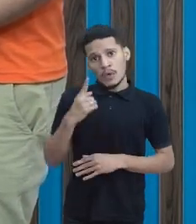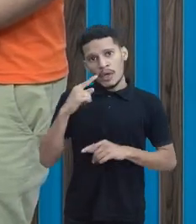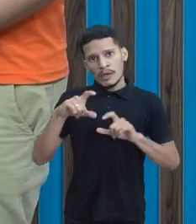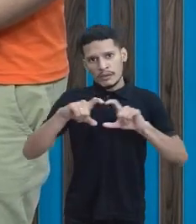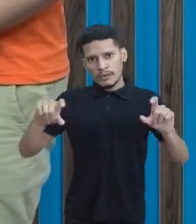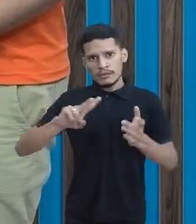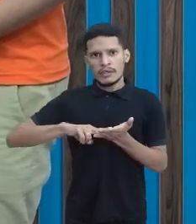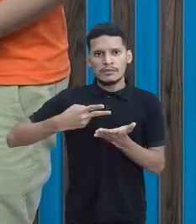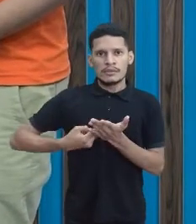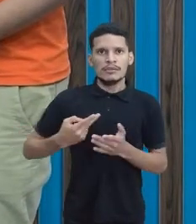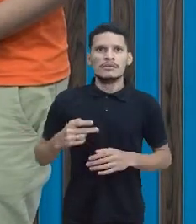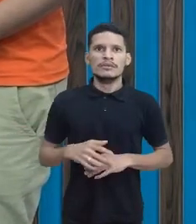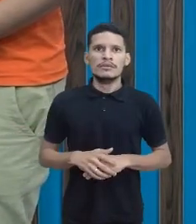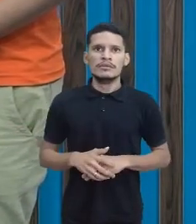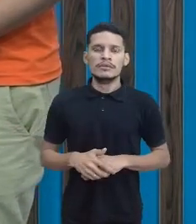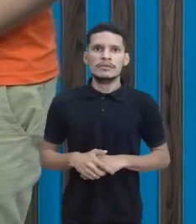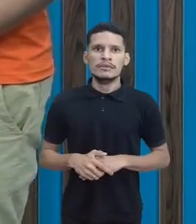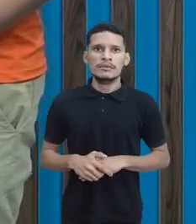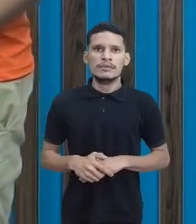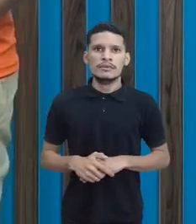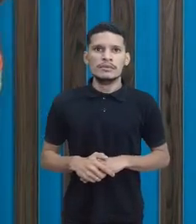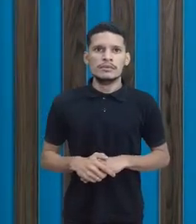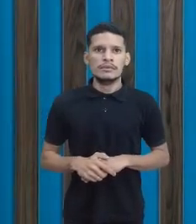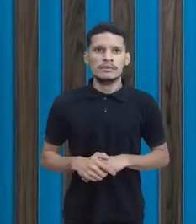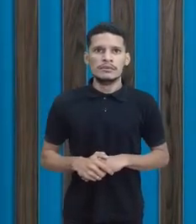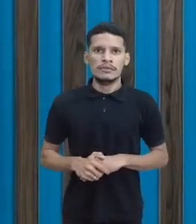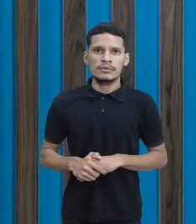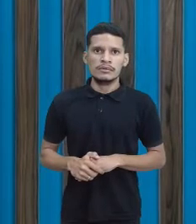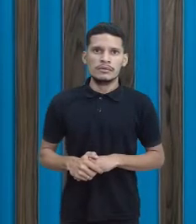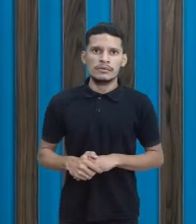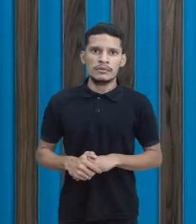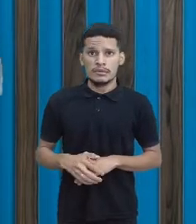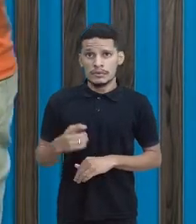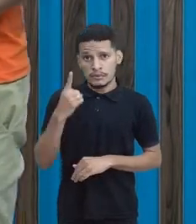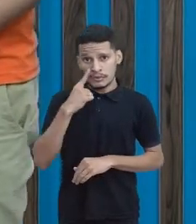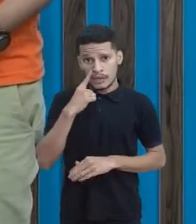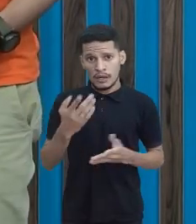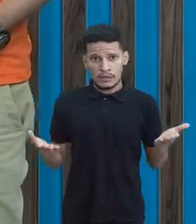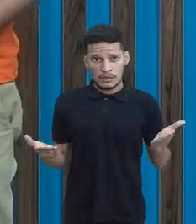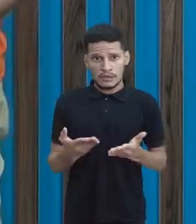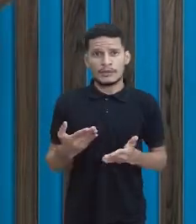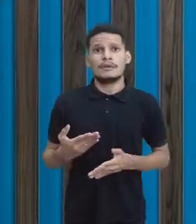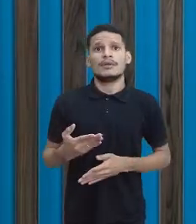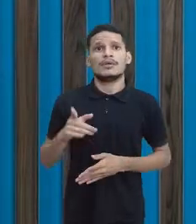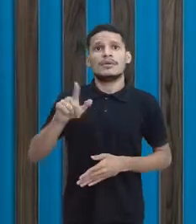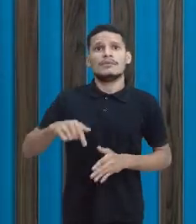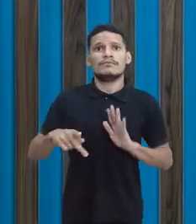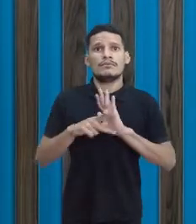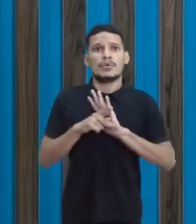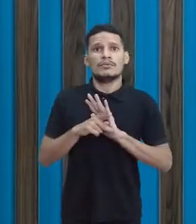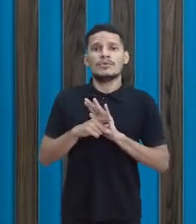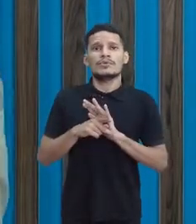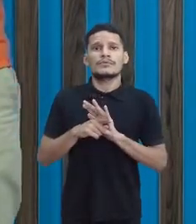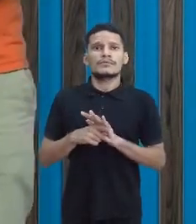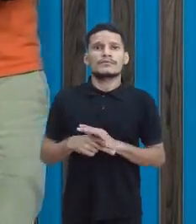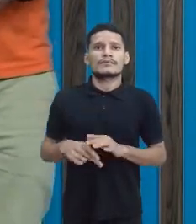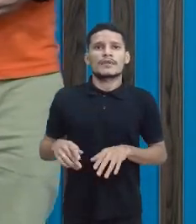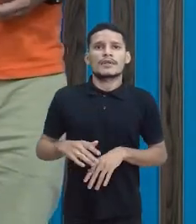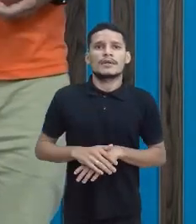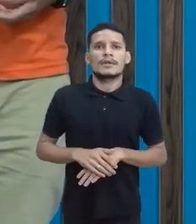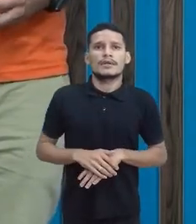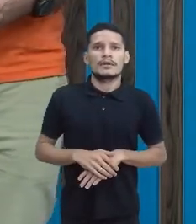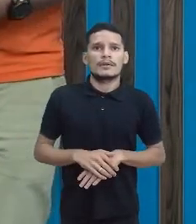Tradução. Seguindo, pessoal. O próximo aqui é o Past Perfect, ou seja, todo esse tempo verbais que tem o tal